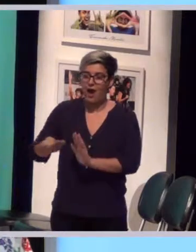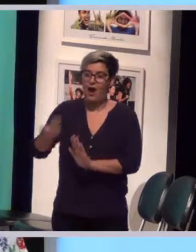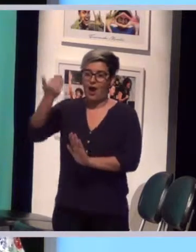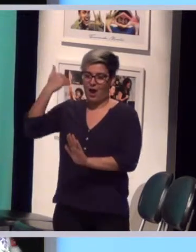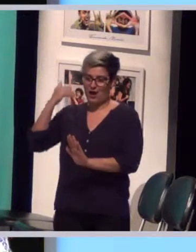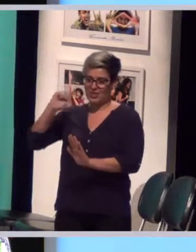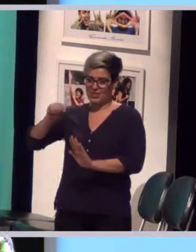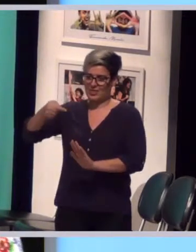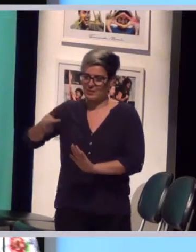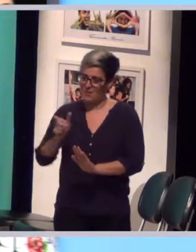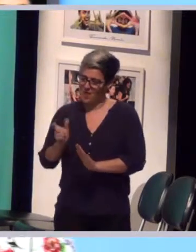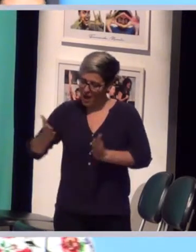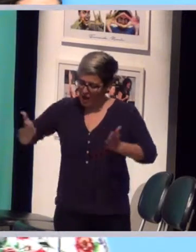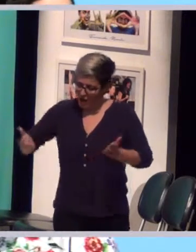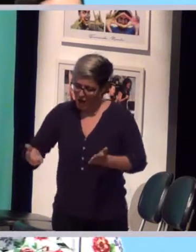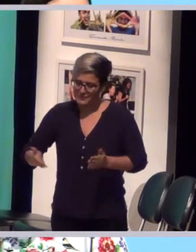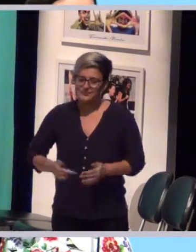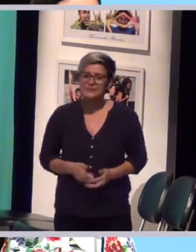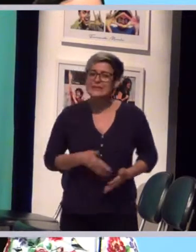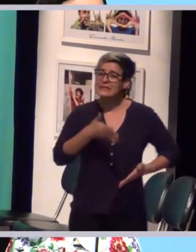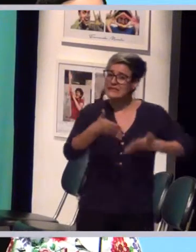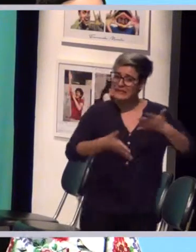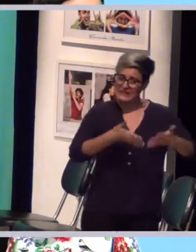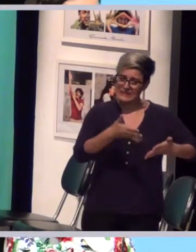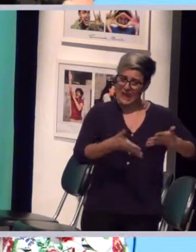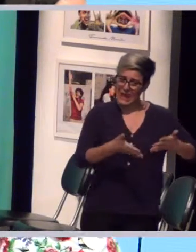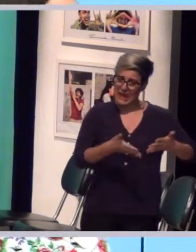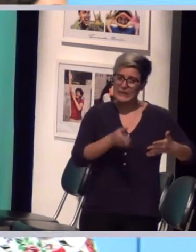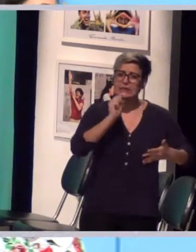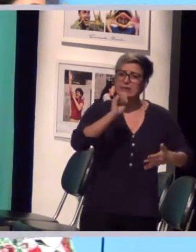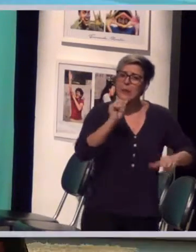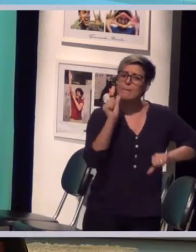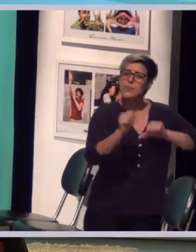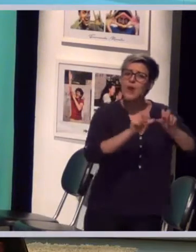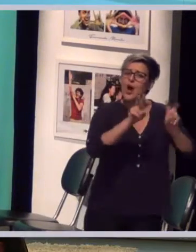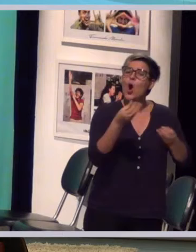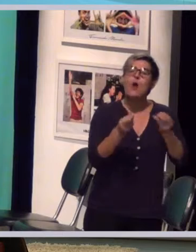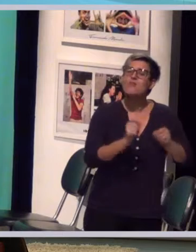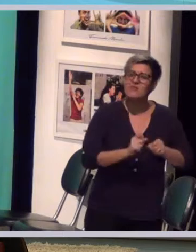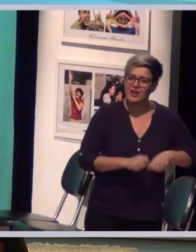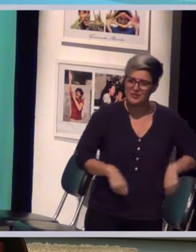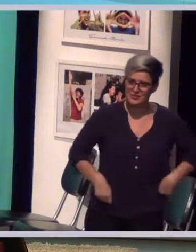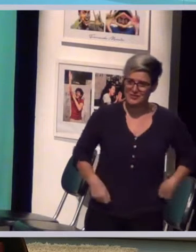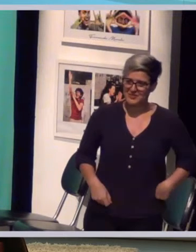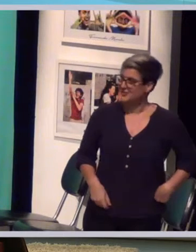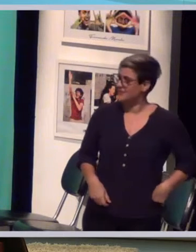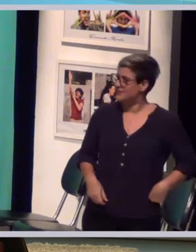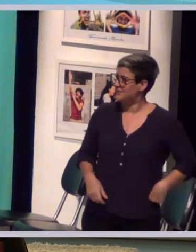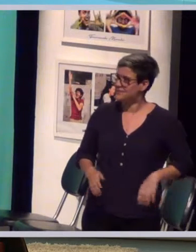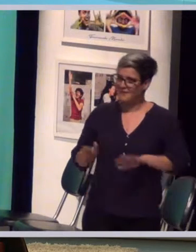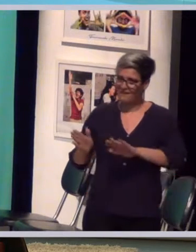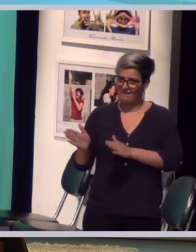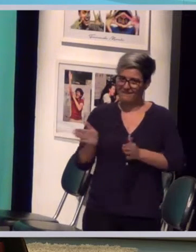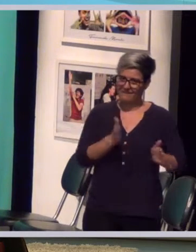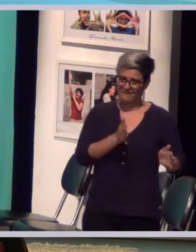agora. Na língua de sinais, muitas vezes, quando a gente quer mudar de assunto, o que a gente faz?